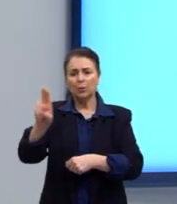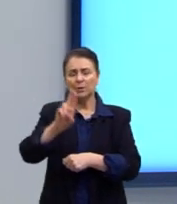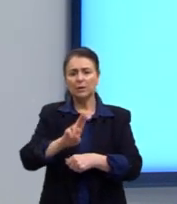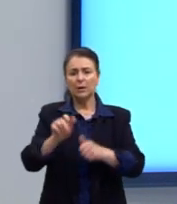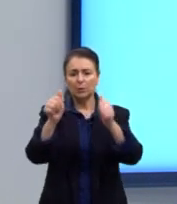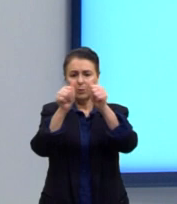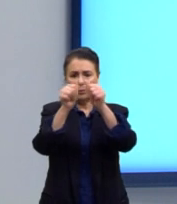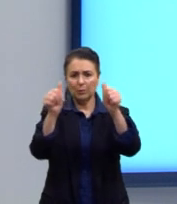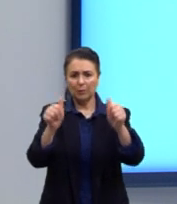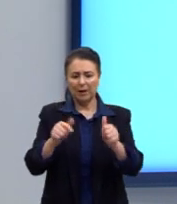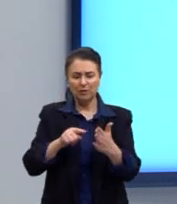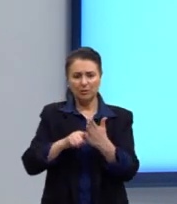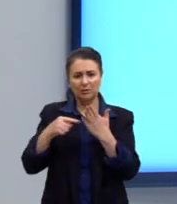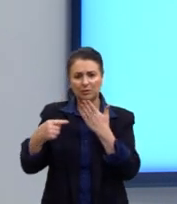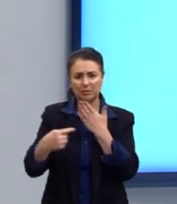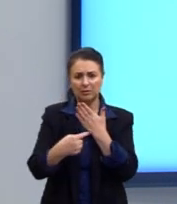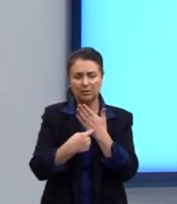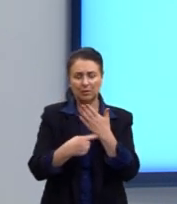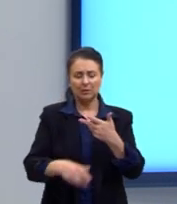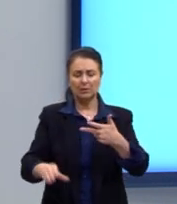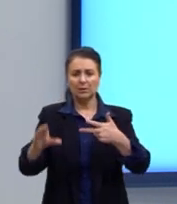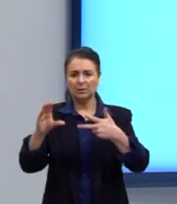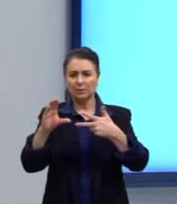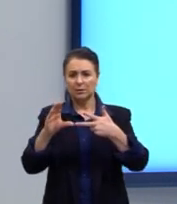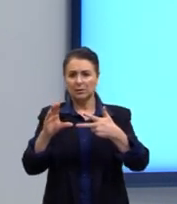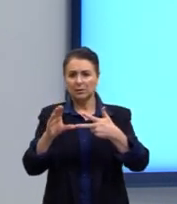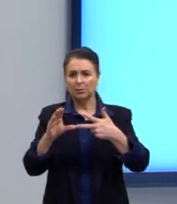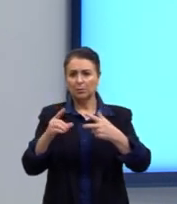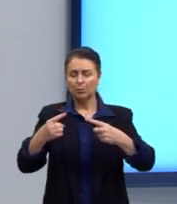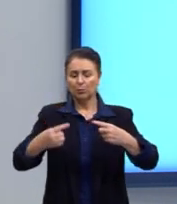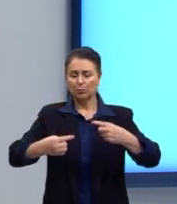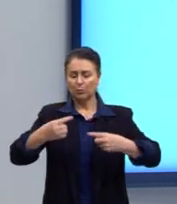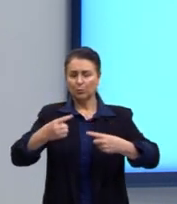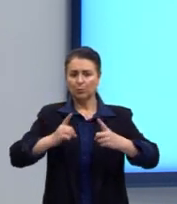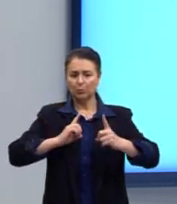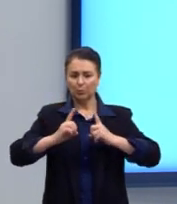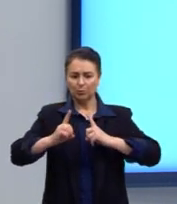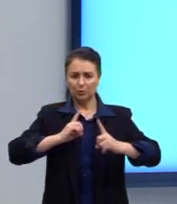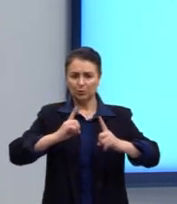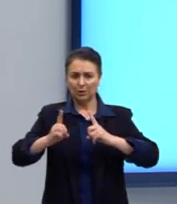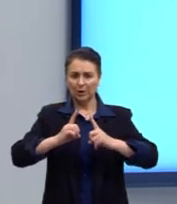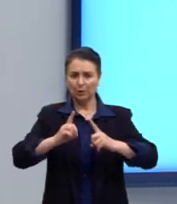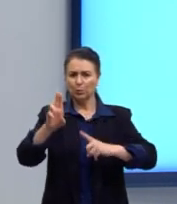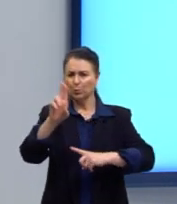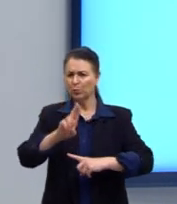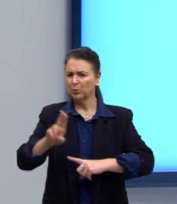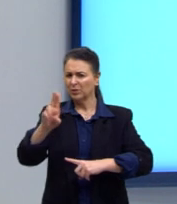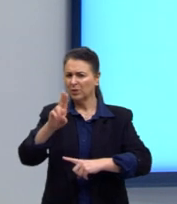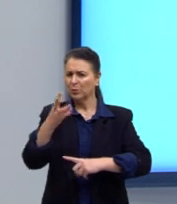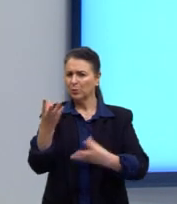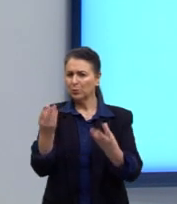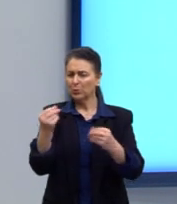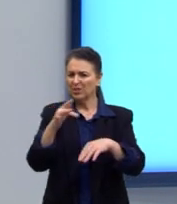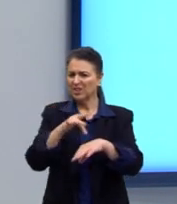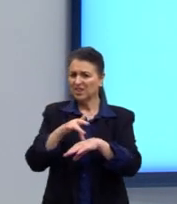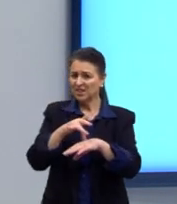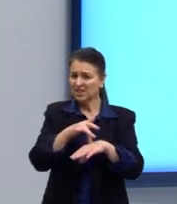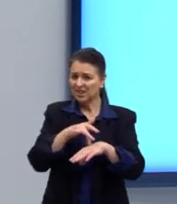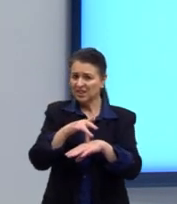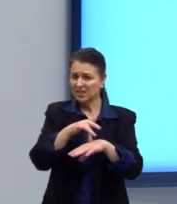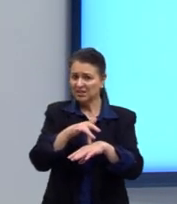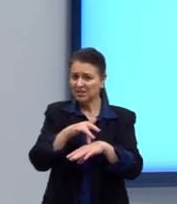metafóricas letra C então de diálogo pela recorrência de gírias em gírias ali